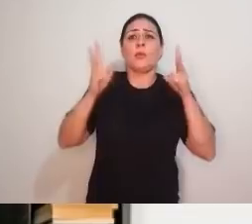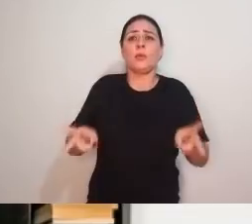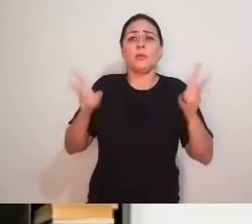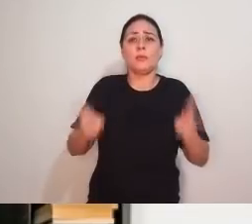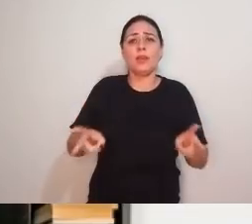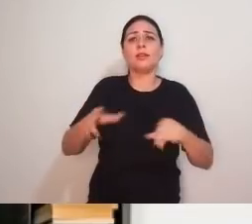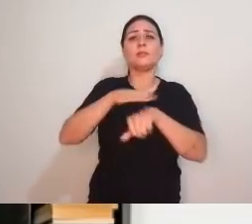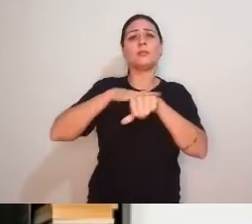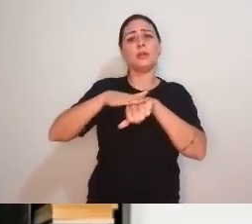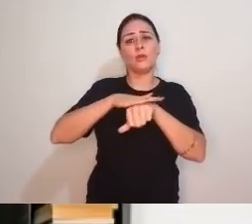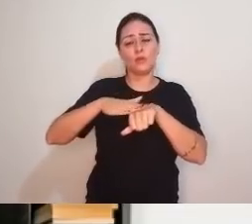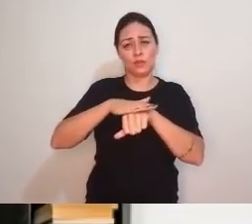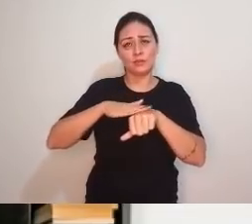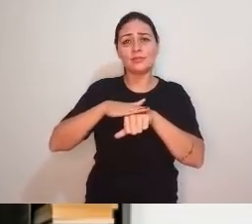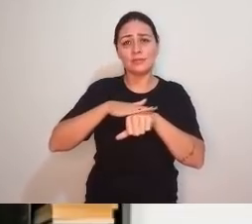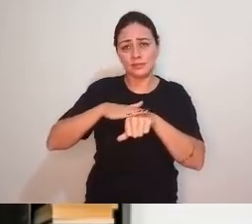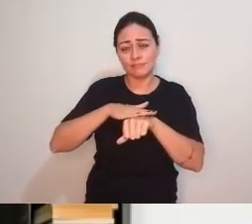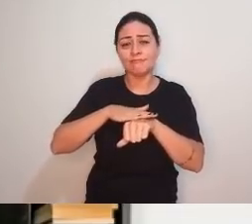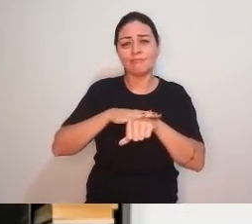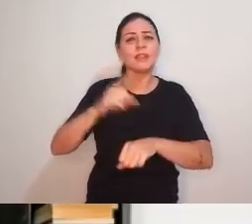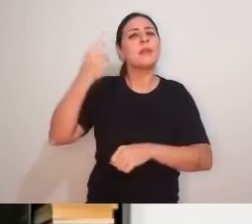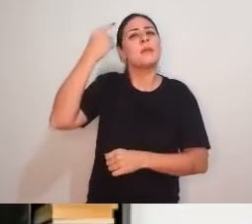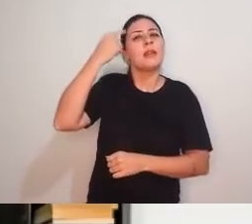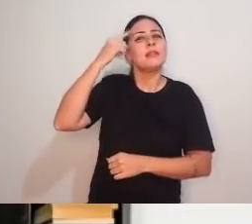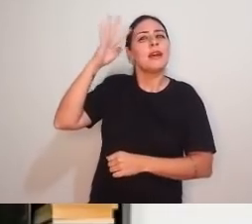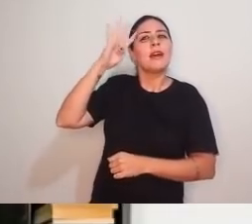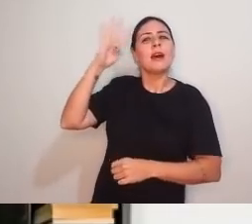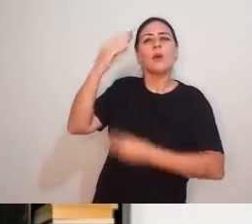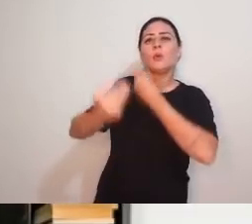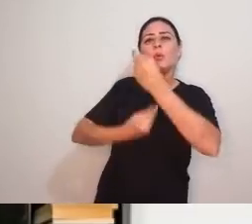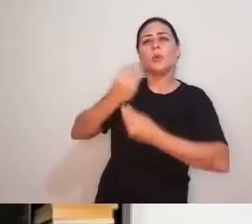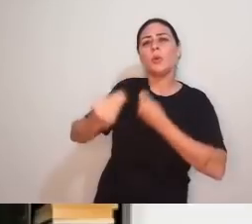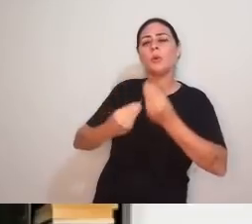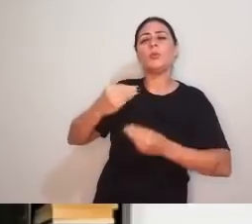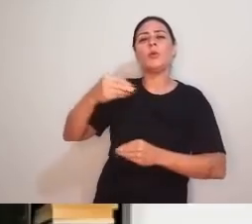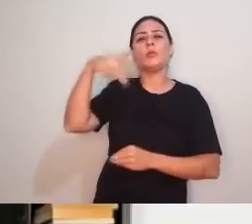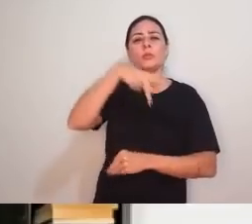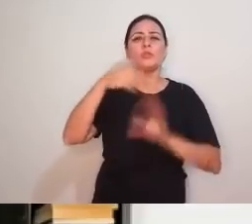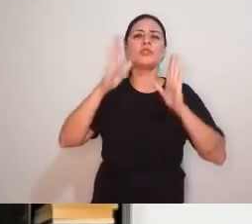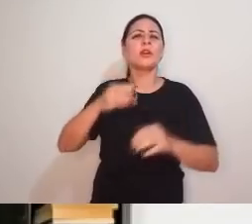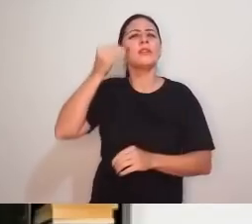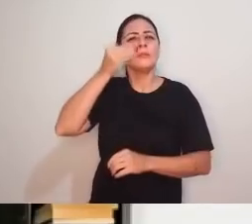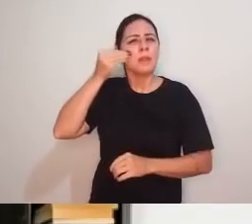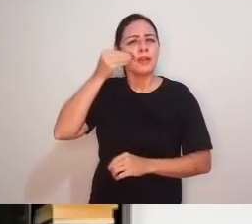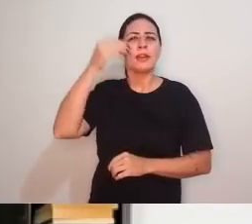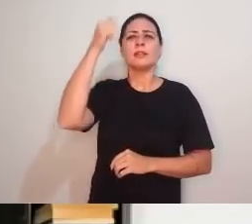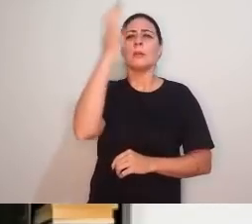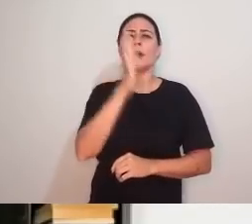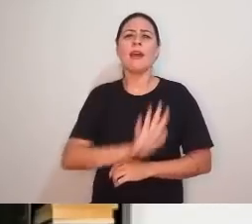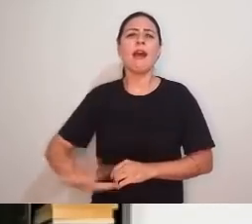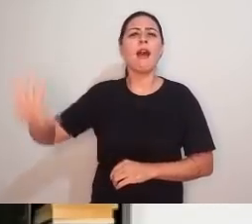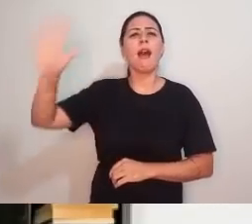Então, pensar o que o professor aí, diante de toda a experiência, de todo o Brasil que o professor vem fazendo formações, o que tem